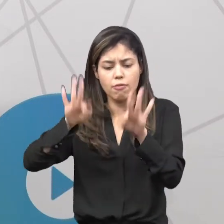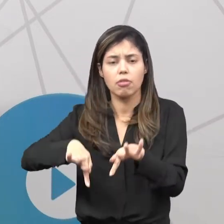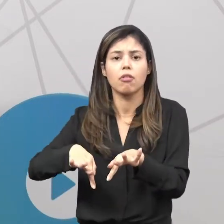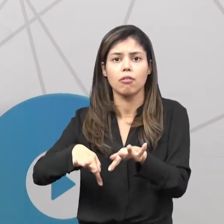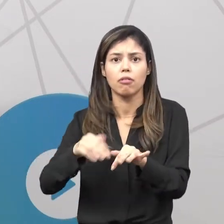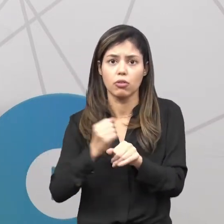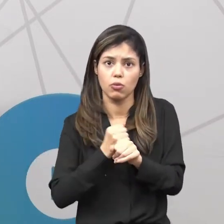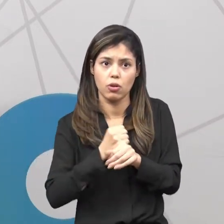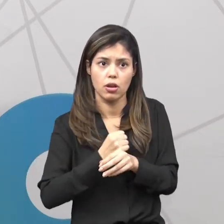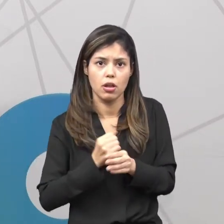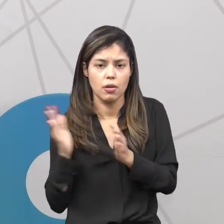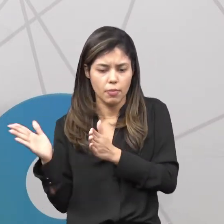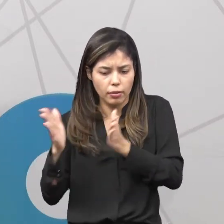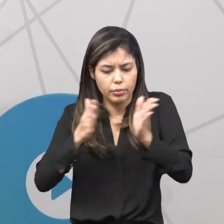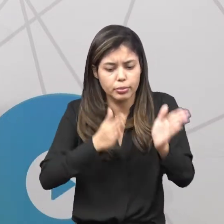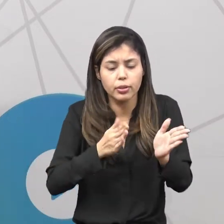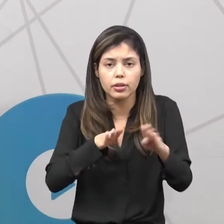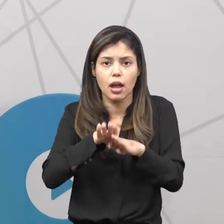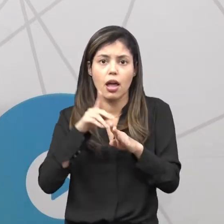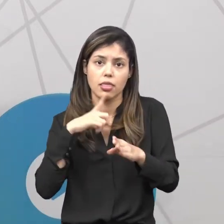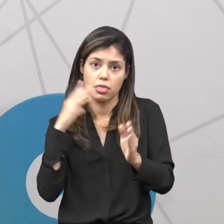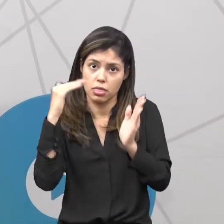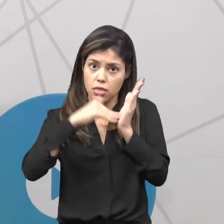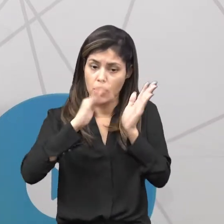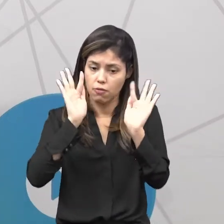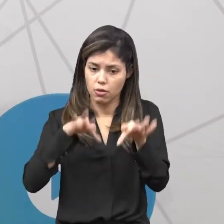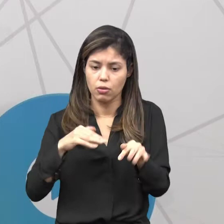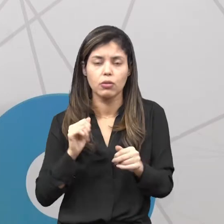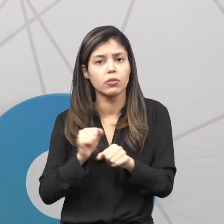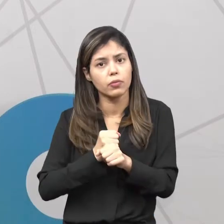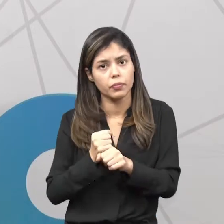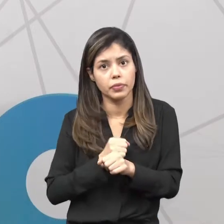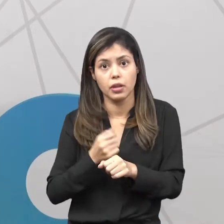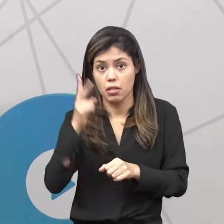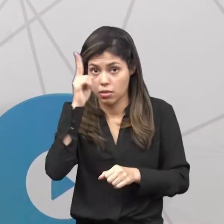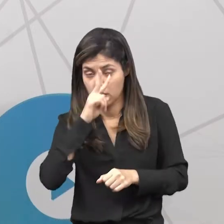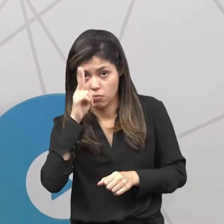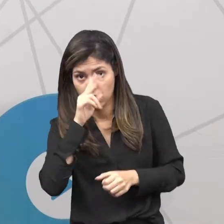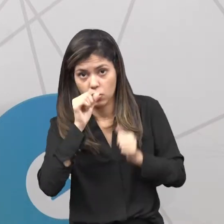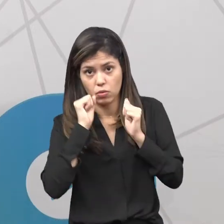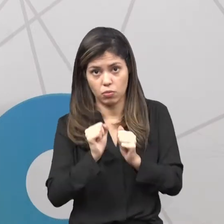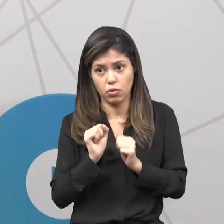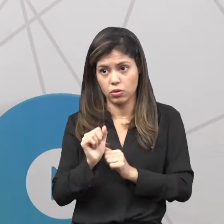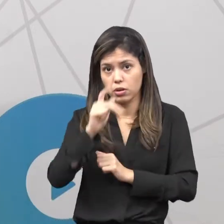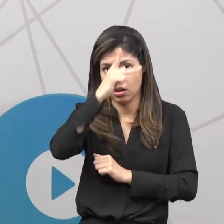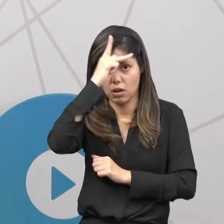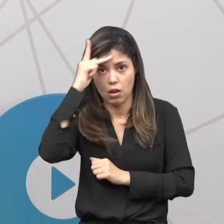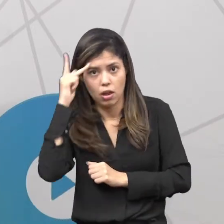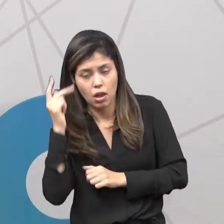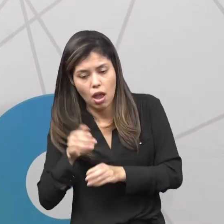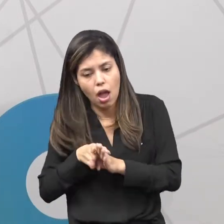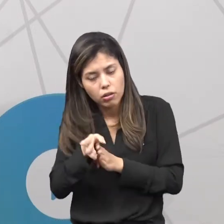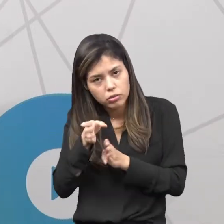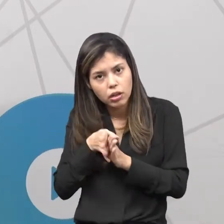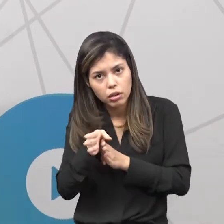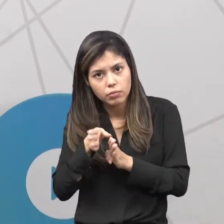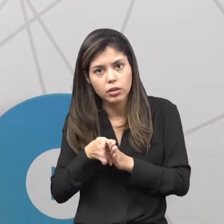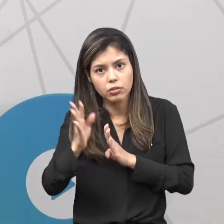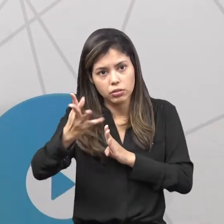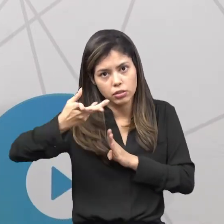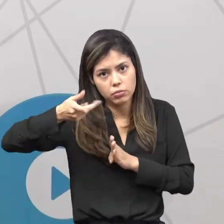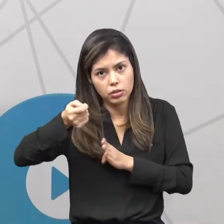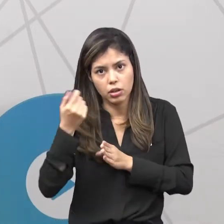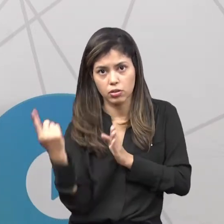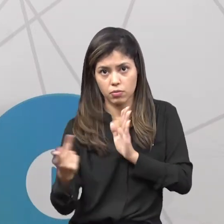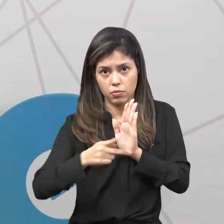orientação para o trabalho dele. Lembrando que pode ser para performance, pode ser para aconselhamento em habilidade